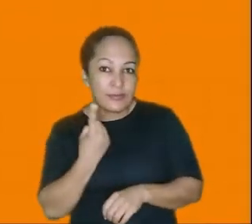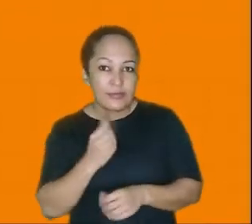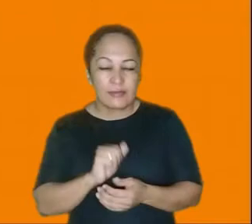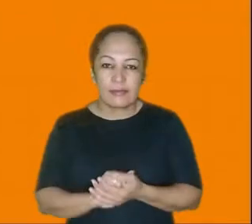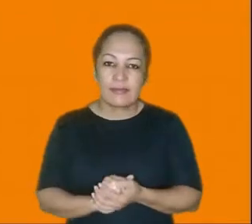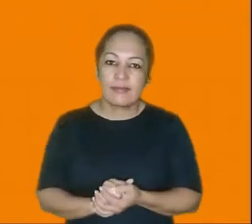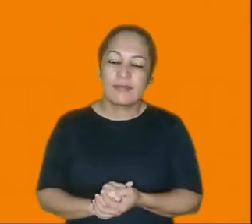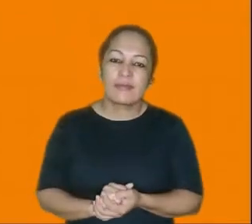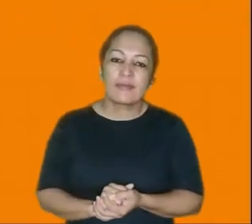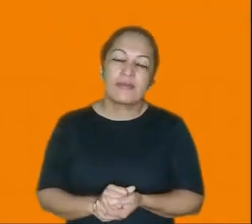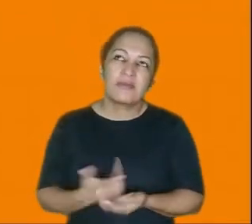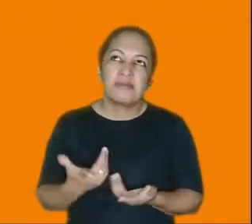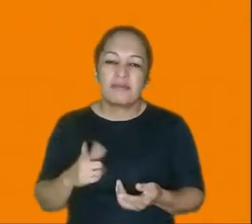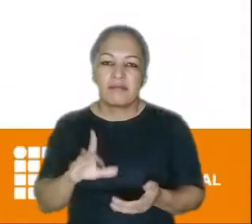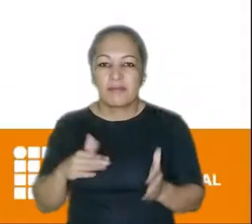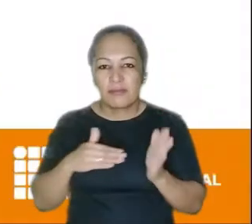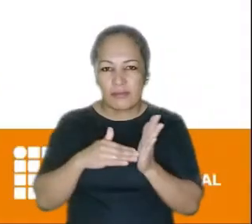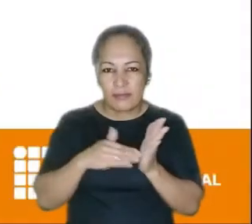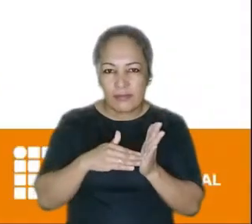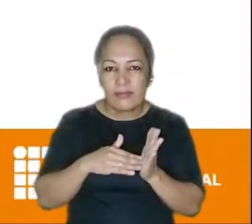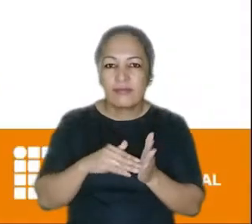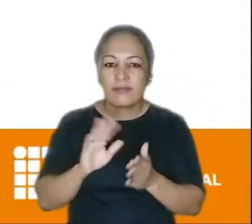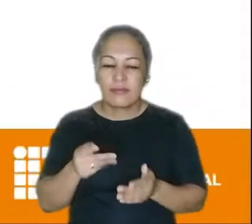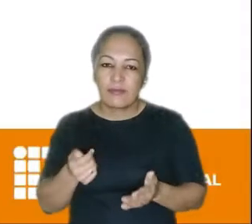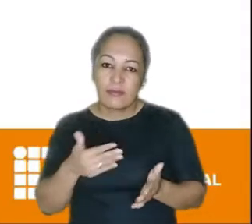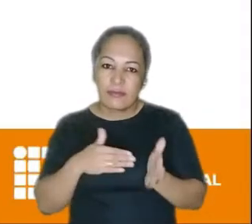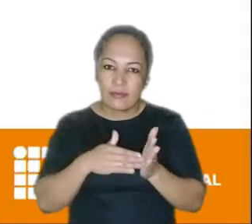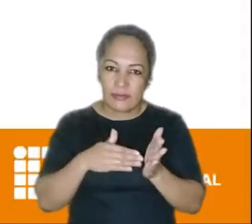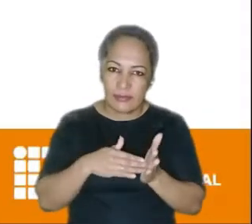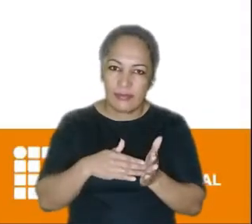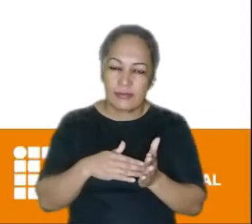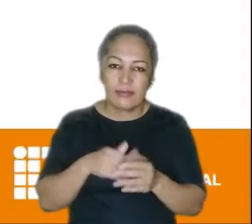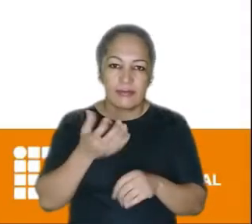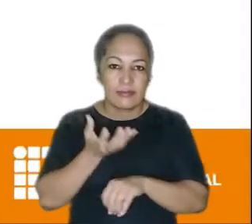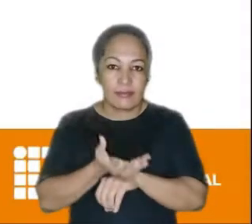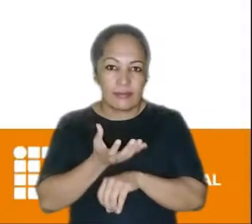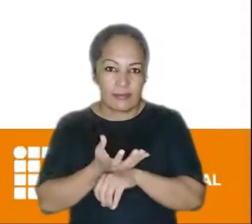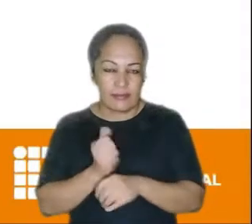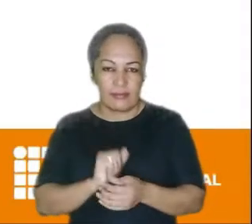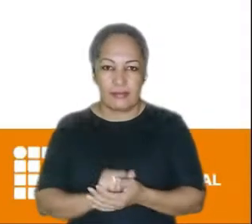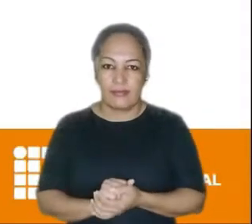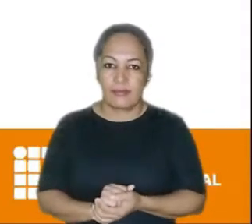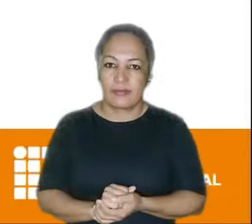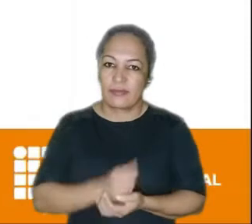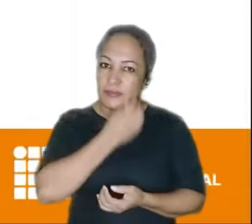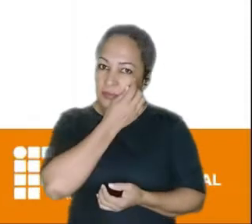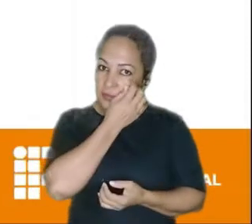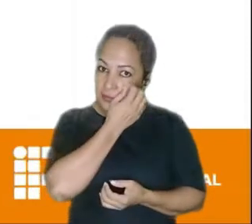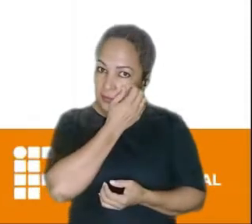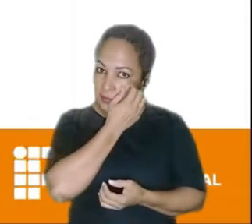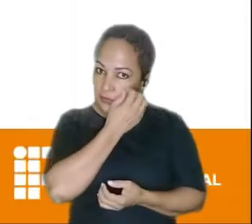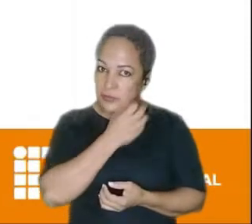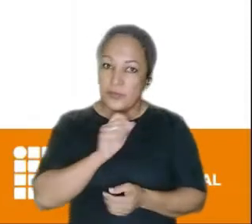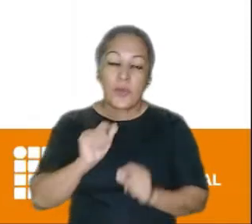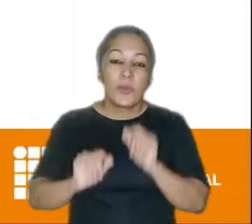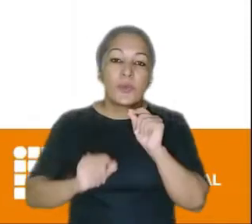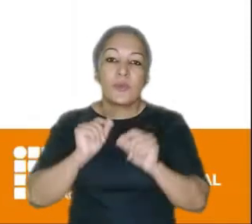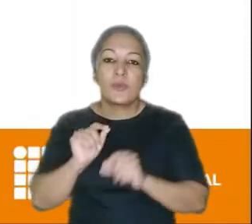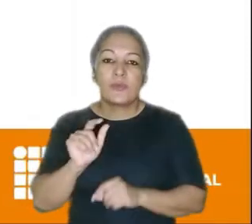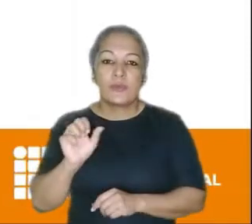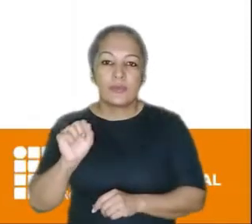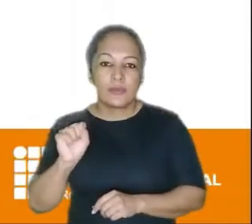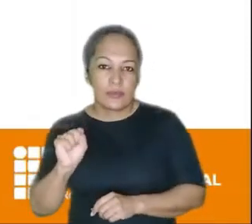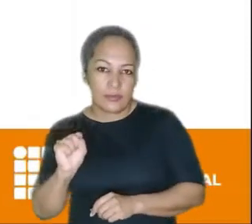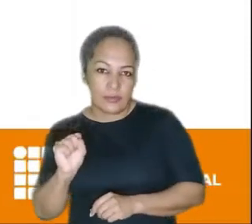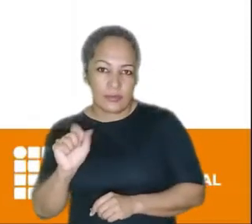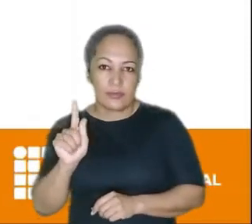aí chegando ao final, tá? Muito bem. Então, o que é um SGBD? A gente já falou um pouco sobre isso nas últimas aulas.